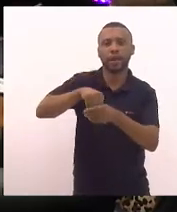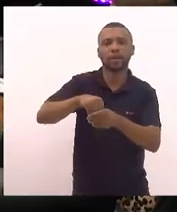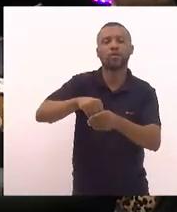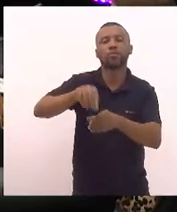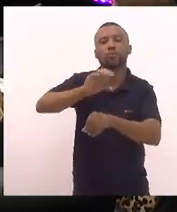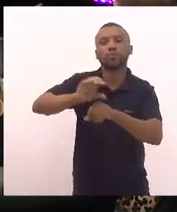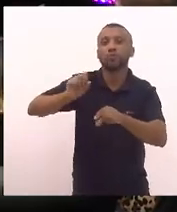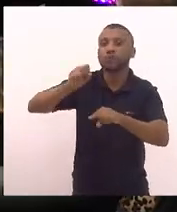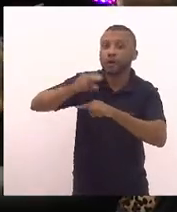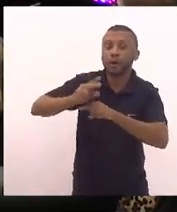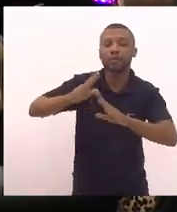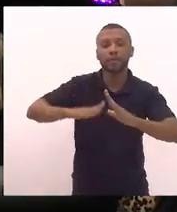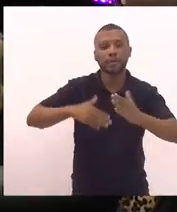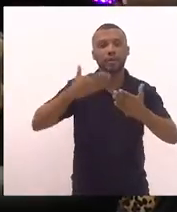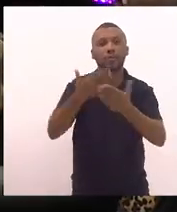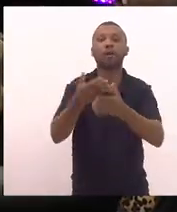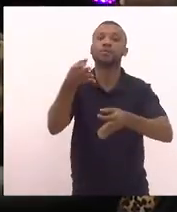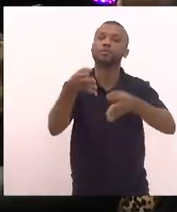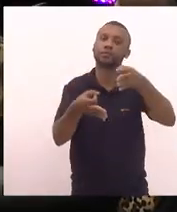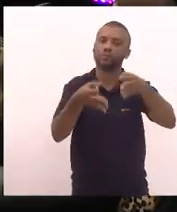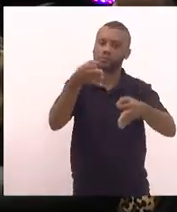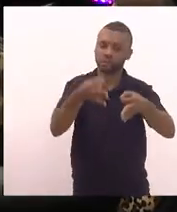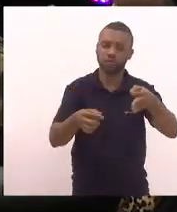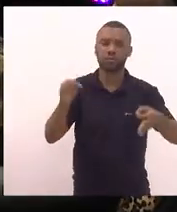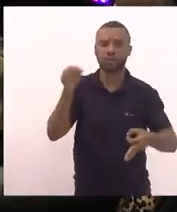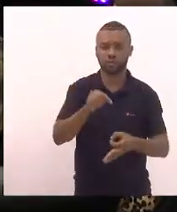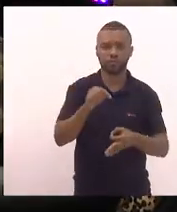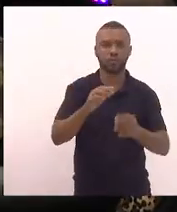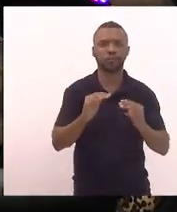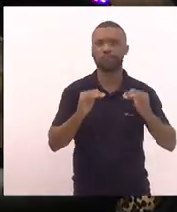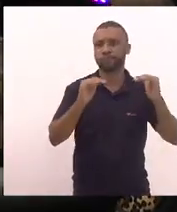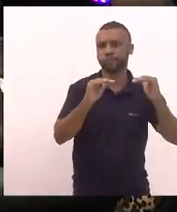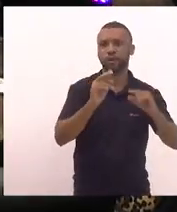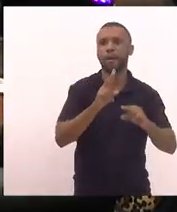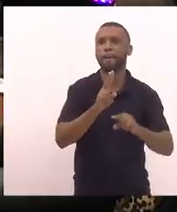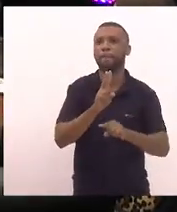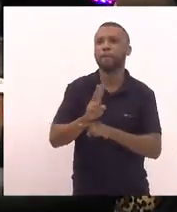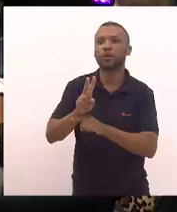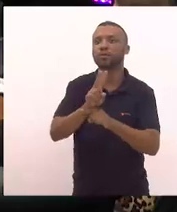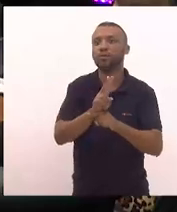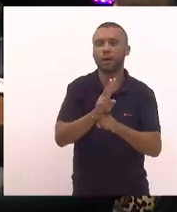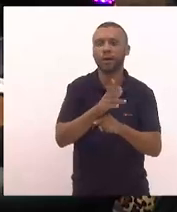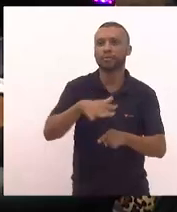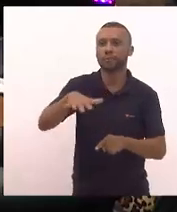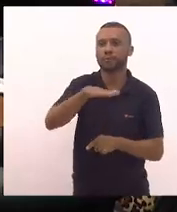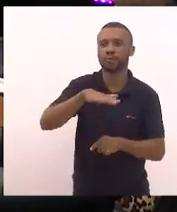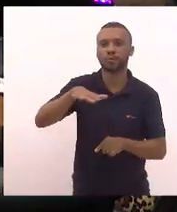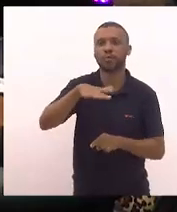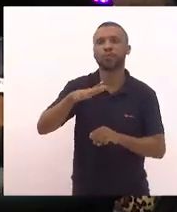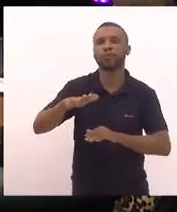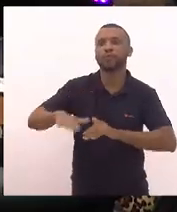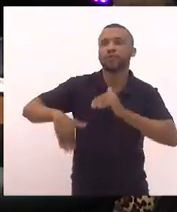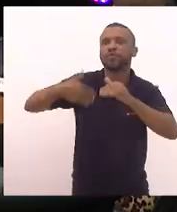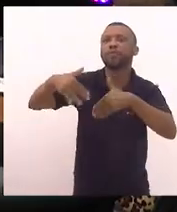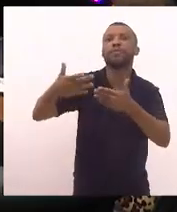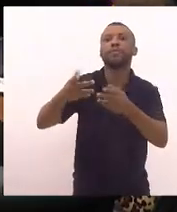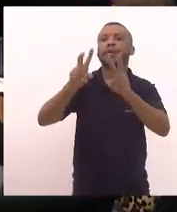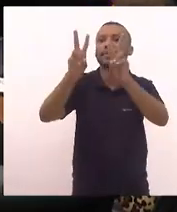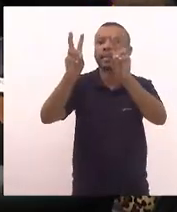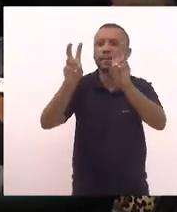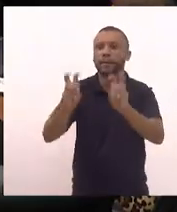ingresso da Escola de Magistratura Monitoriais, de desenvolvimento de